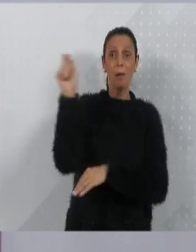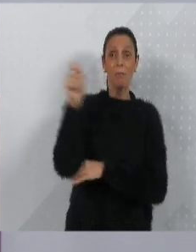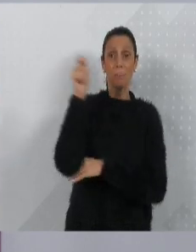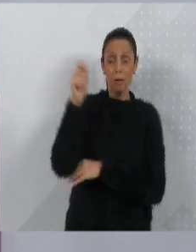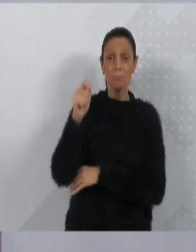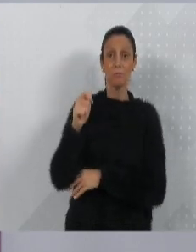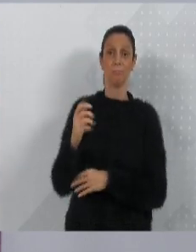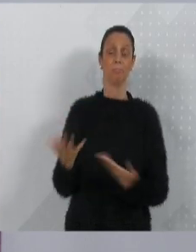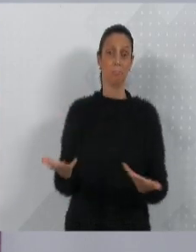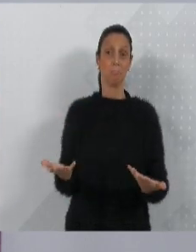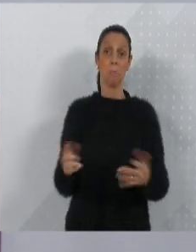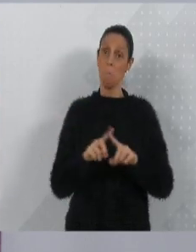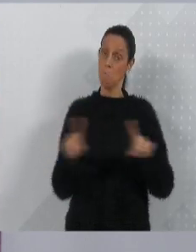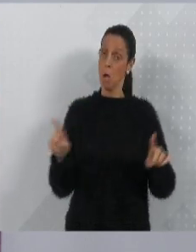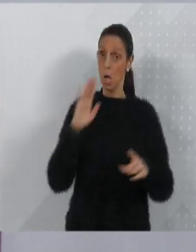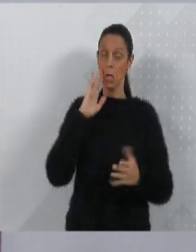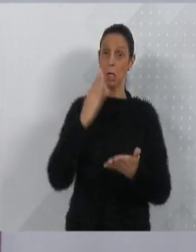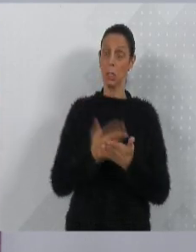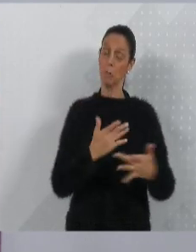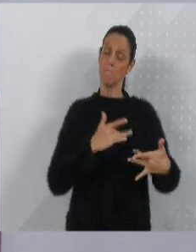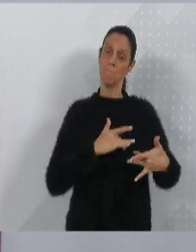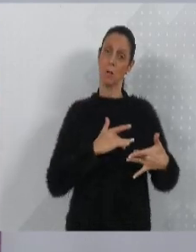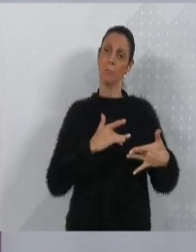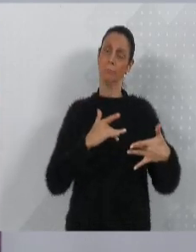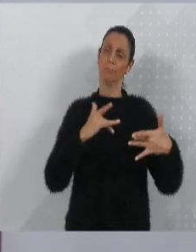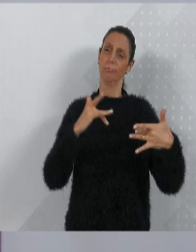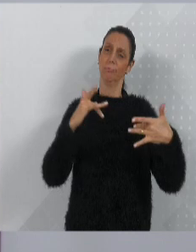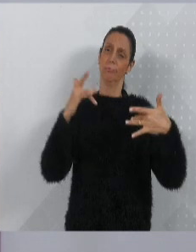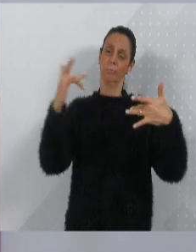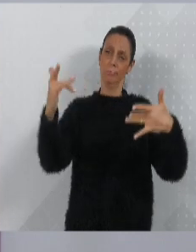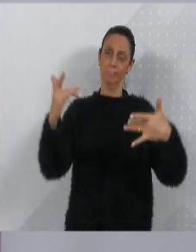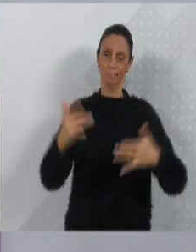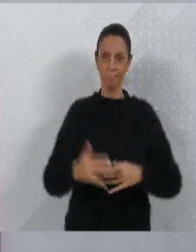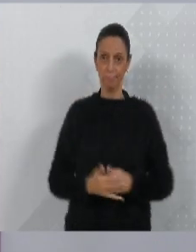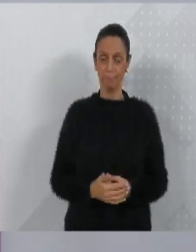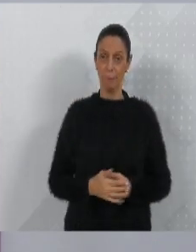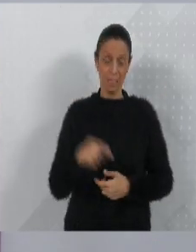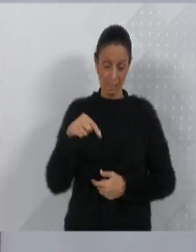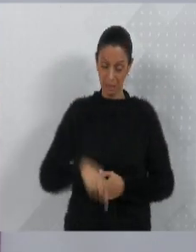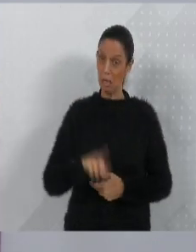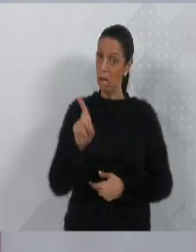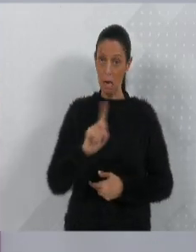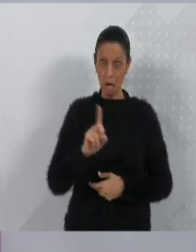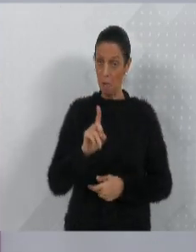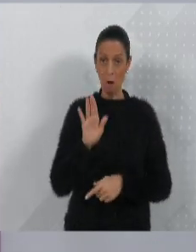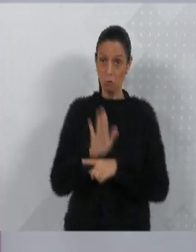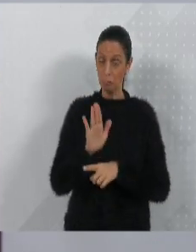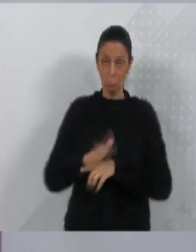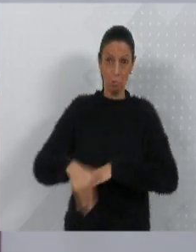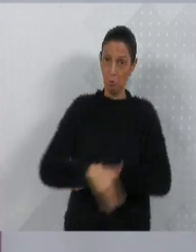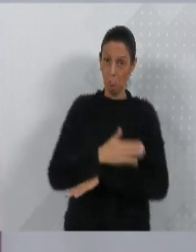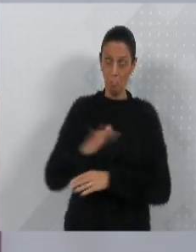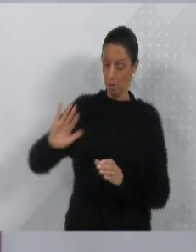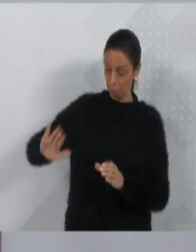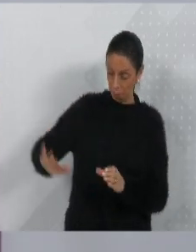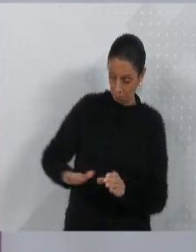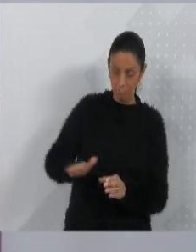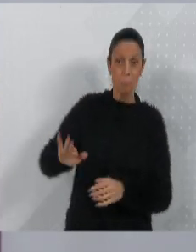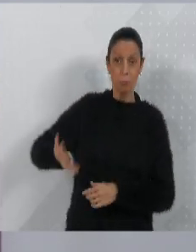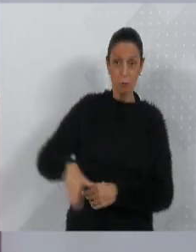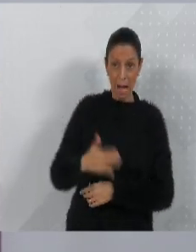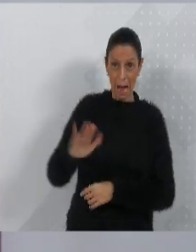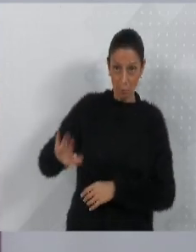mas deve ser uma grande generalidade da da empresa depois na próxima semana a gente mostra isso aí Mas o importante é ajudar o